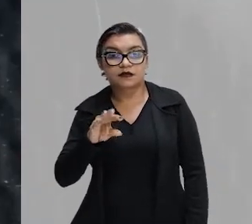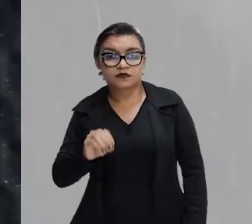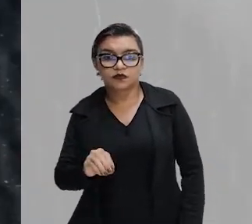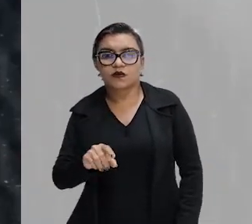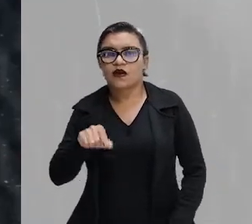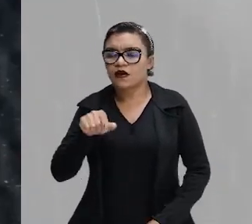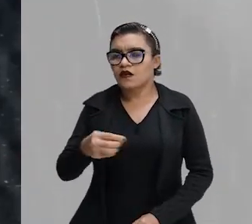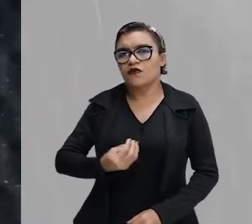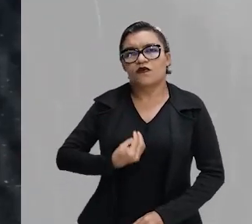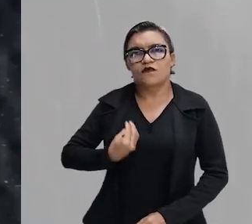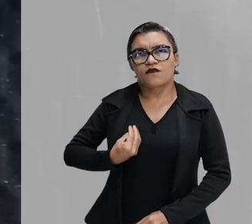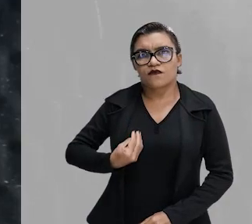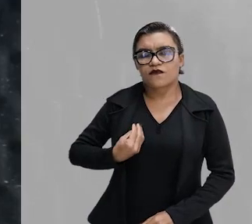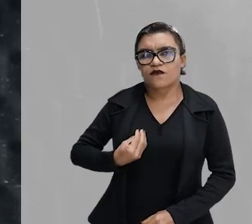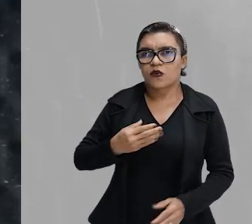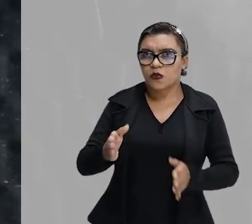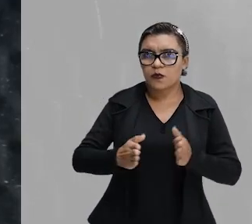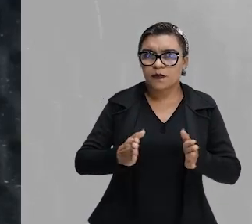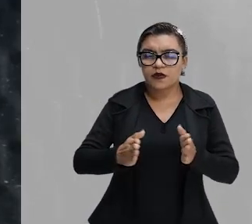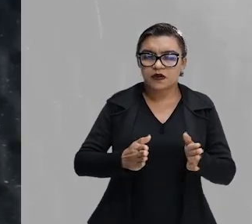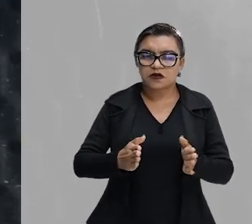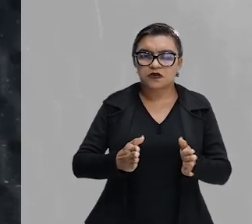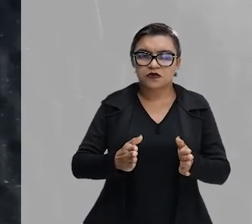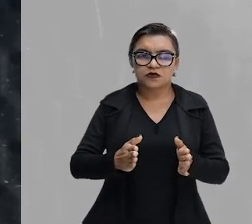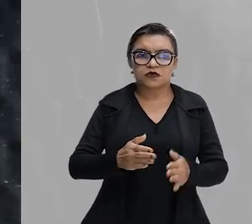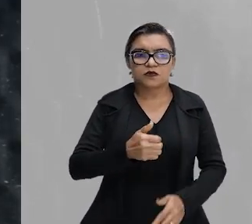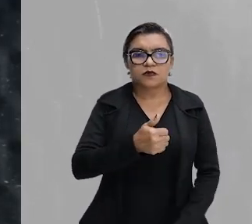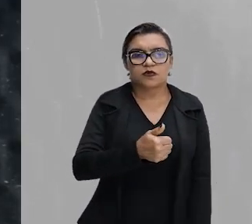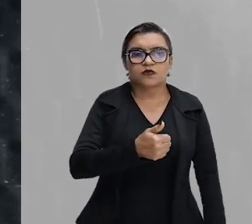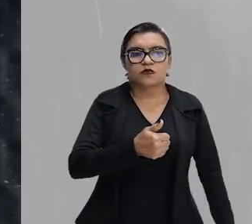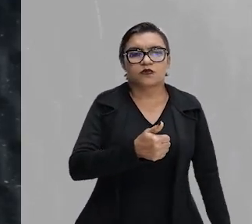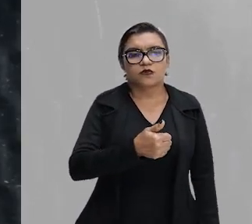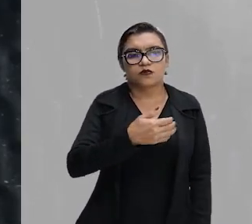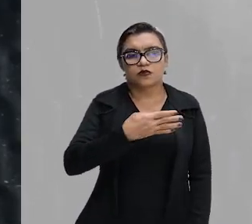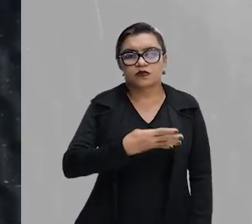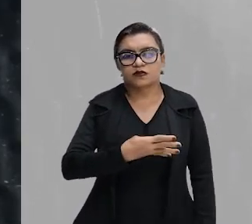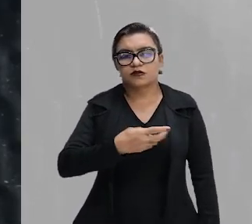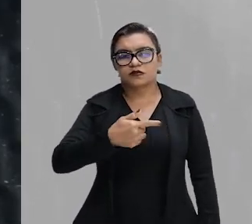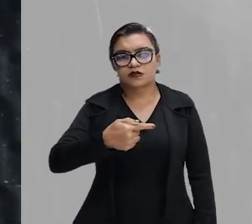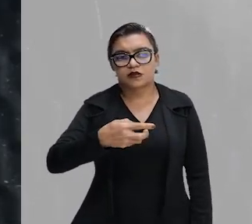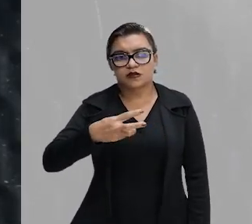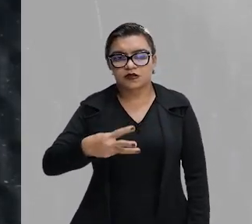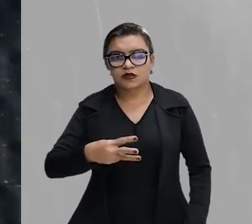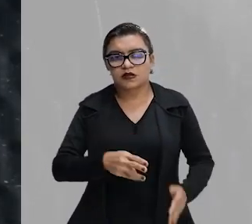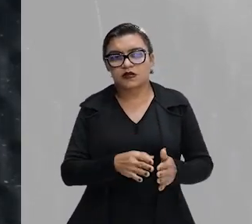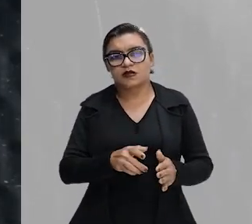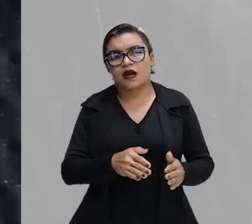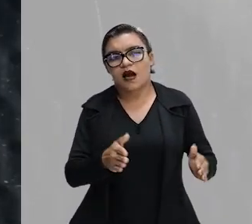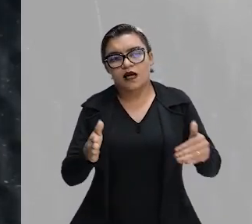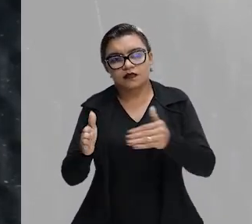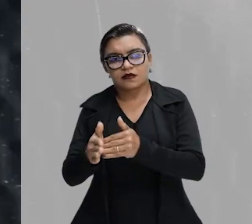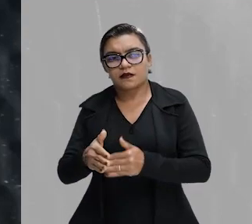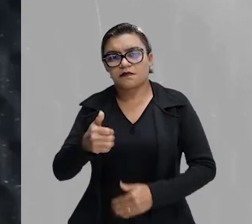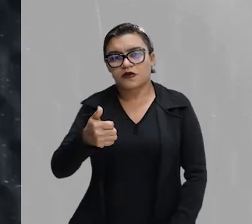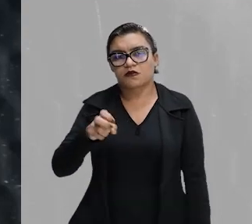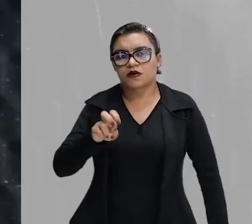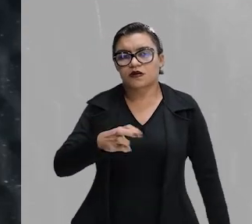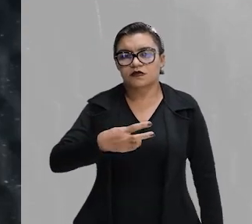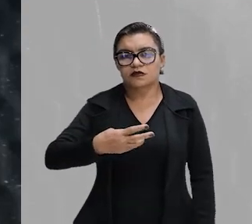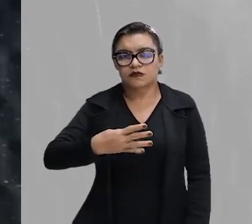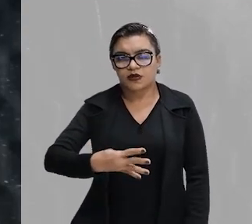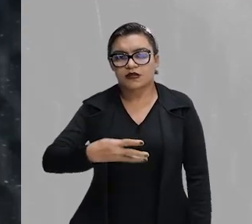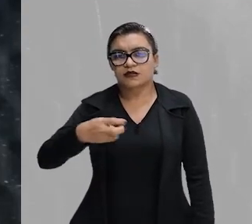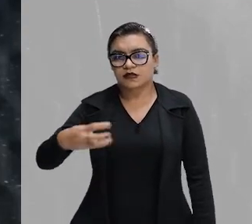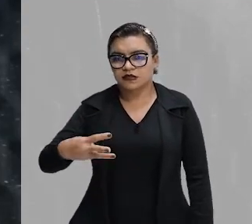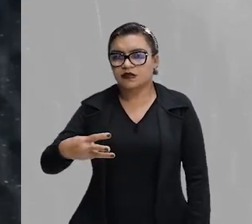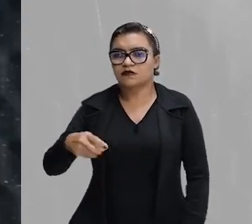Copérnico, que viveu aí entre 1473 e 1543, foi um astrônomo polonês com grande inclinação